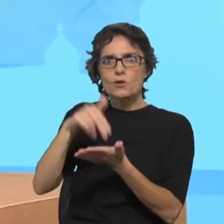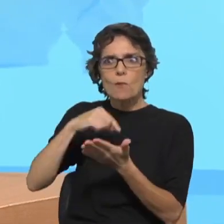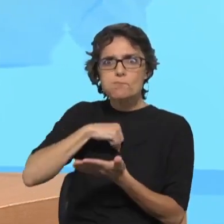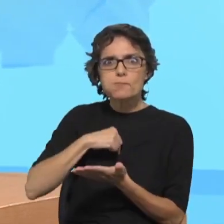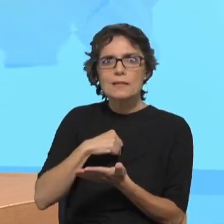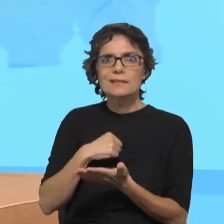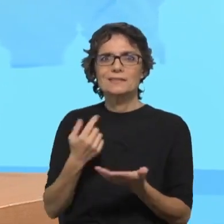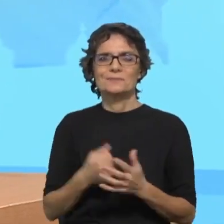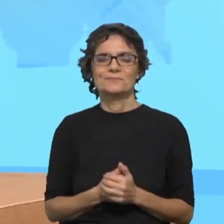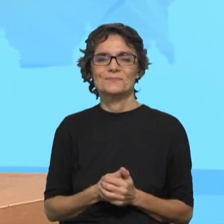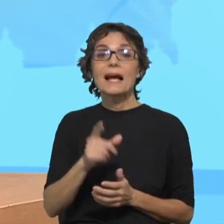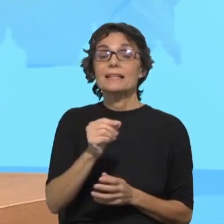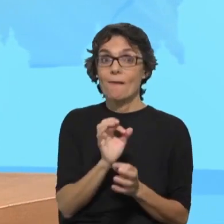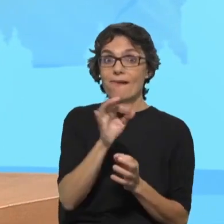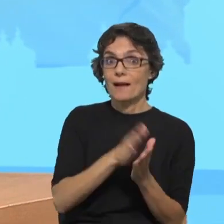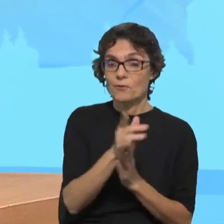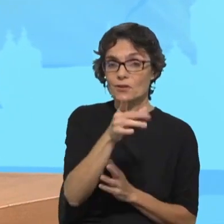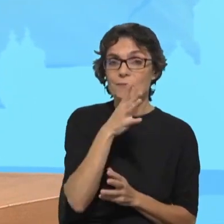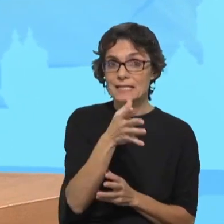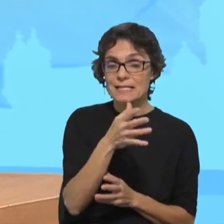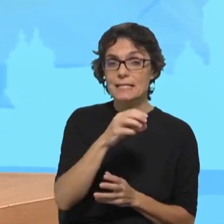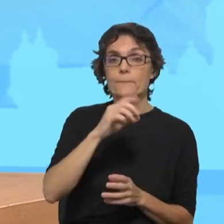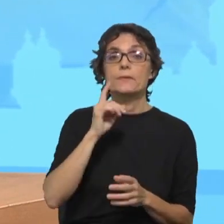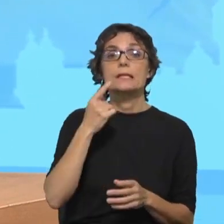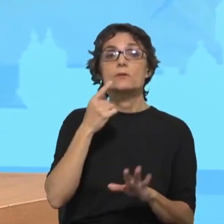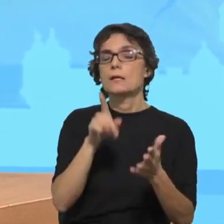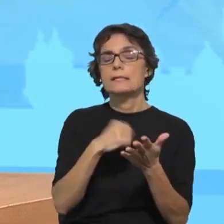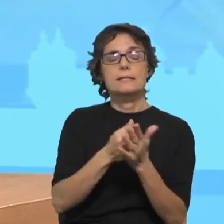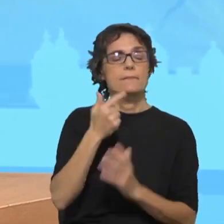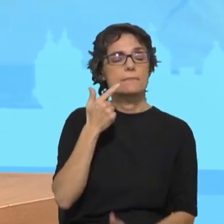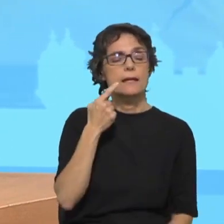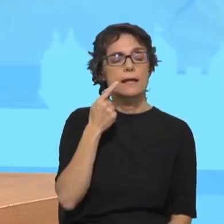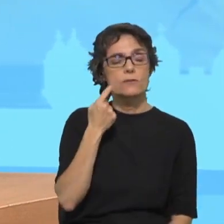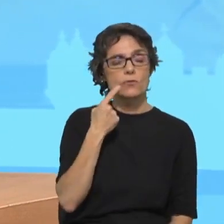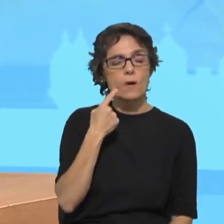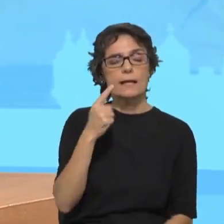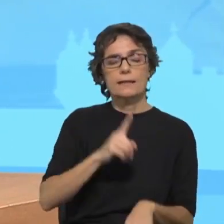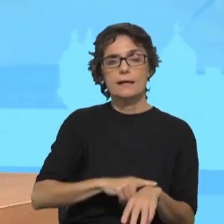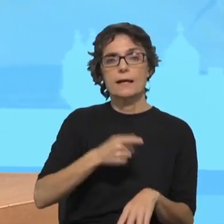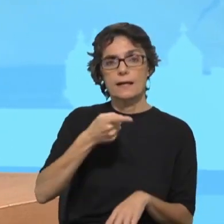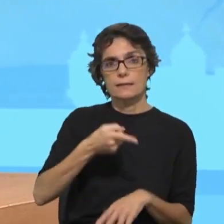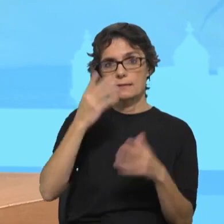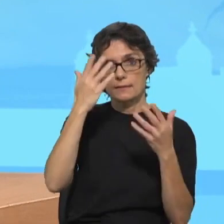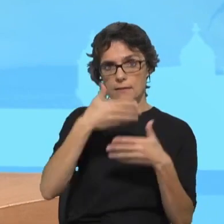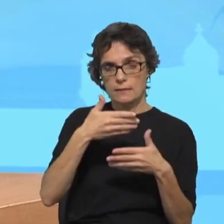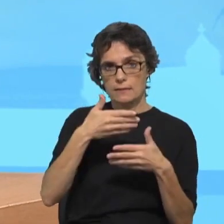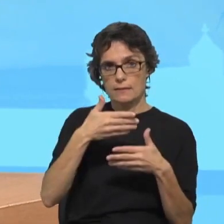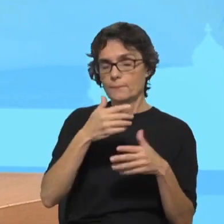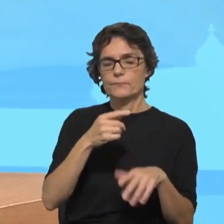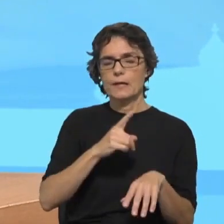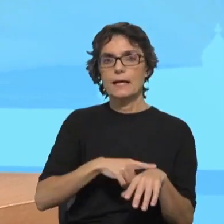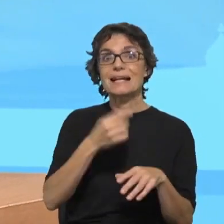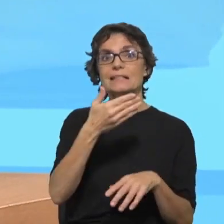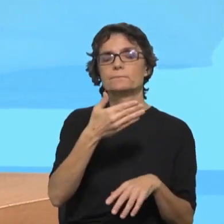Eu queria só dizer que o Martim Sousa Tavares, isto é às quartas-feiras às 19 horas, 4 quartas-feiras de novembro, mas o Martim, por